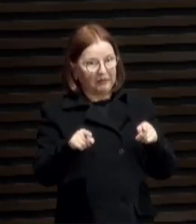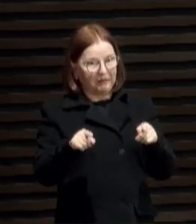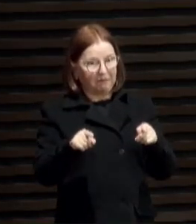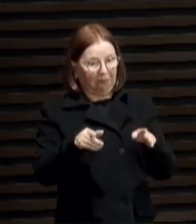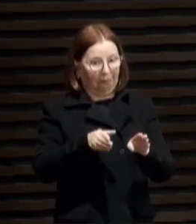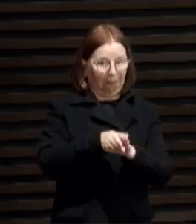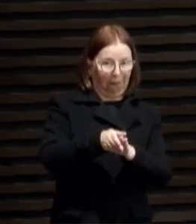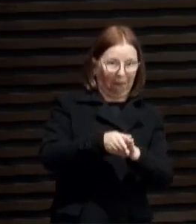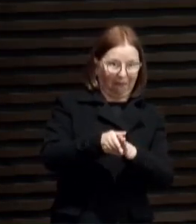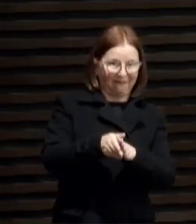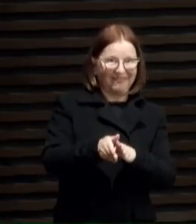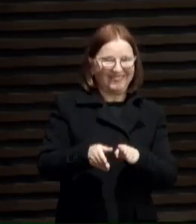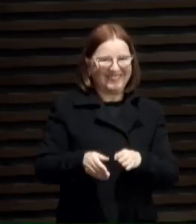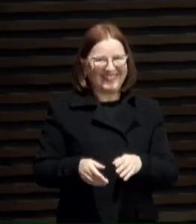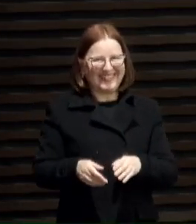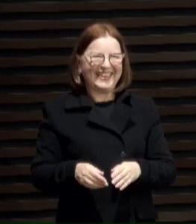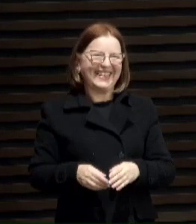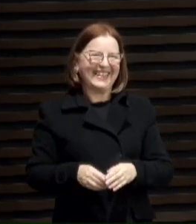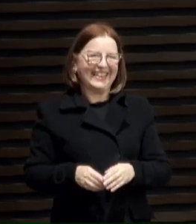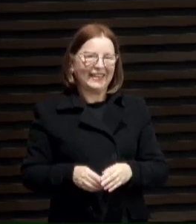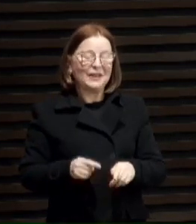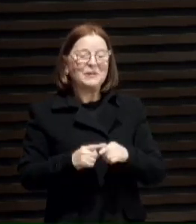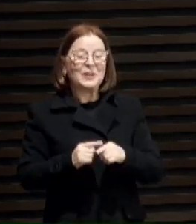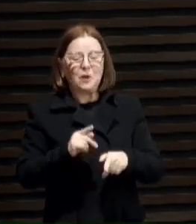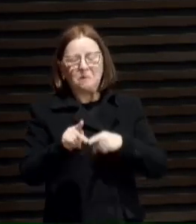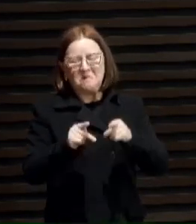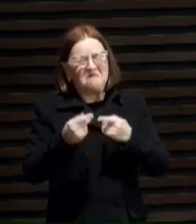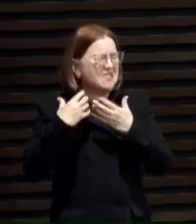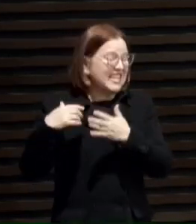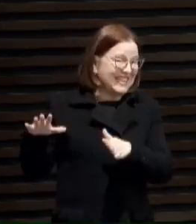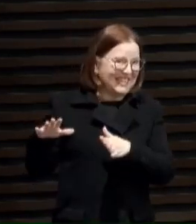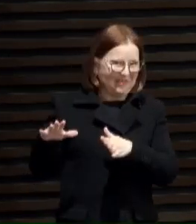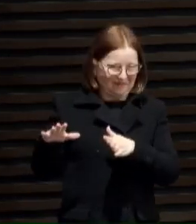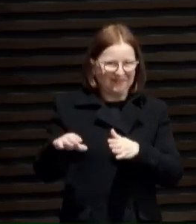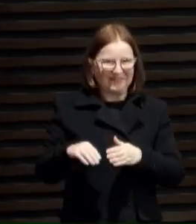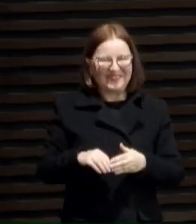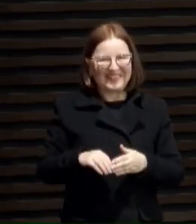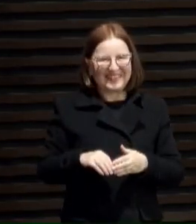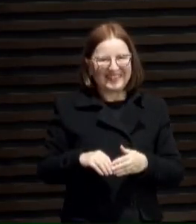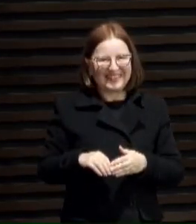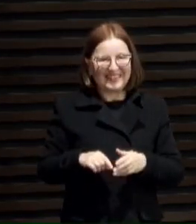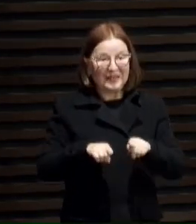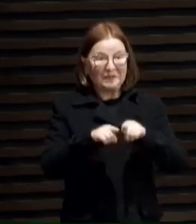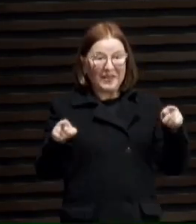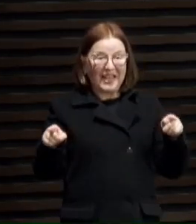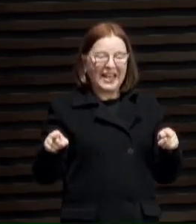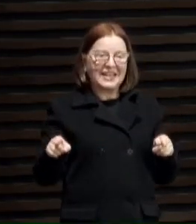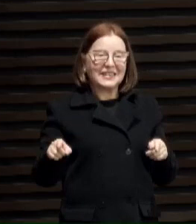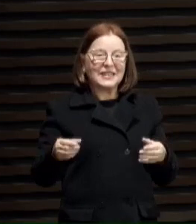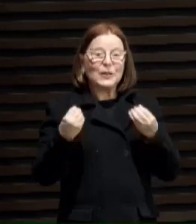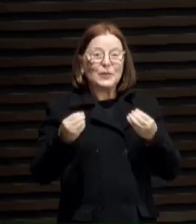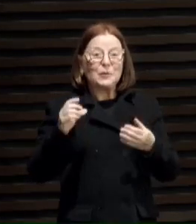belicoso ali, né? O povo não queria muito, não. Mas se você lembrar aqui, como que nós começamos, como que